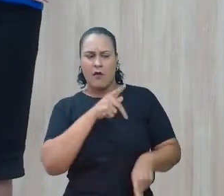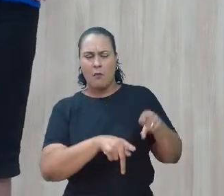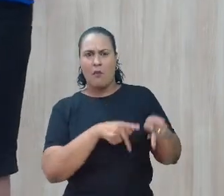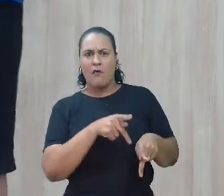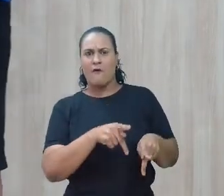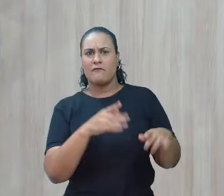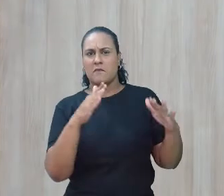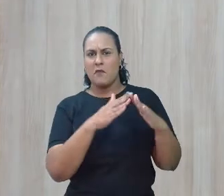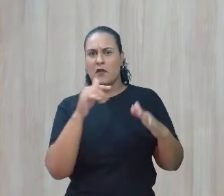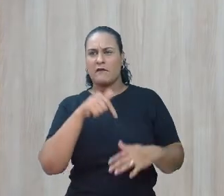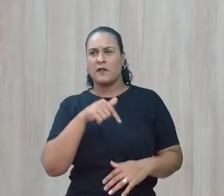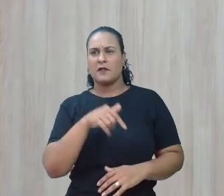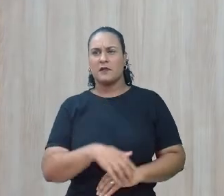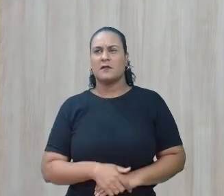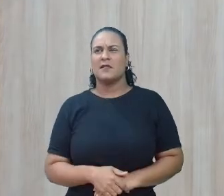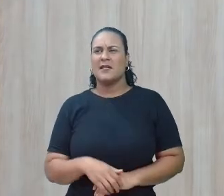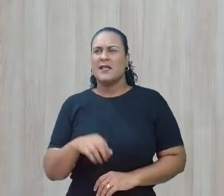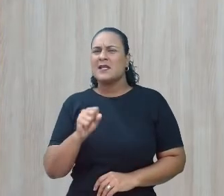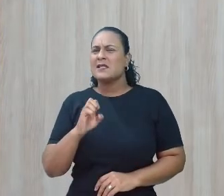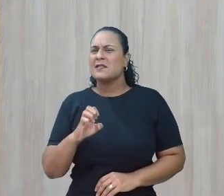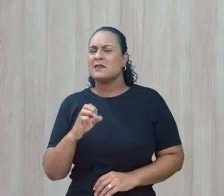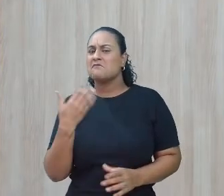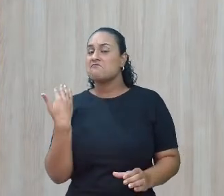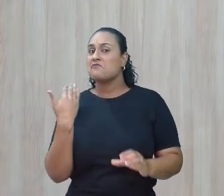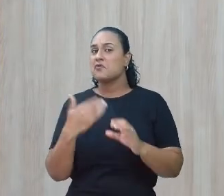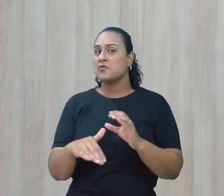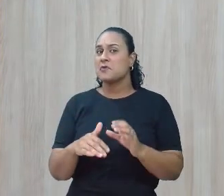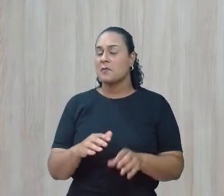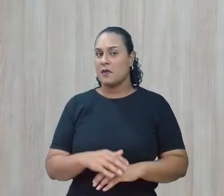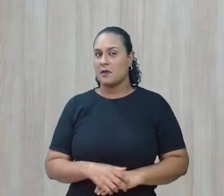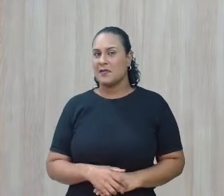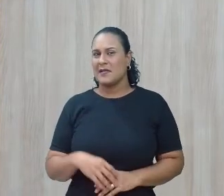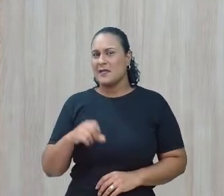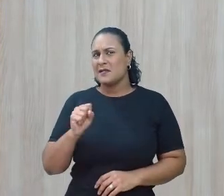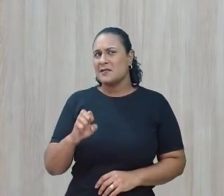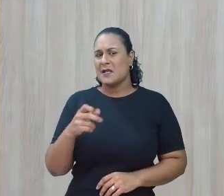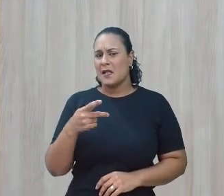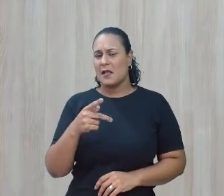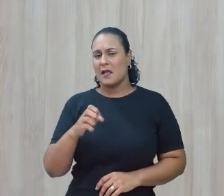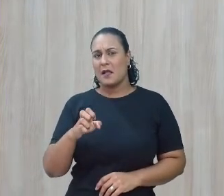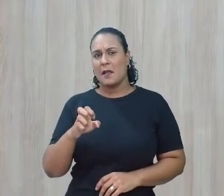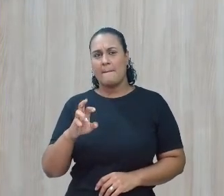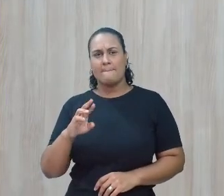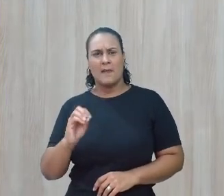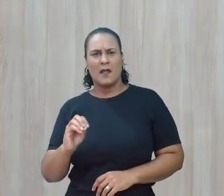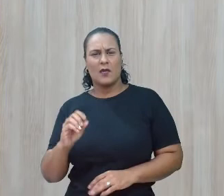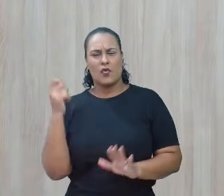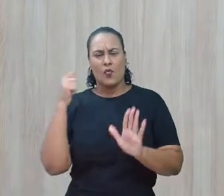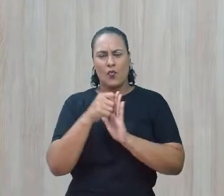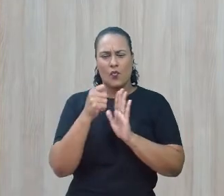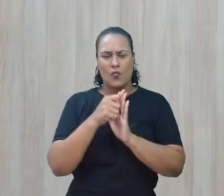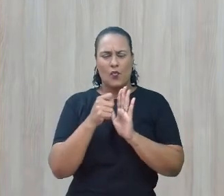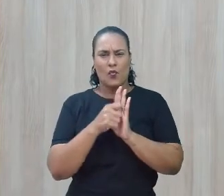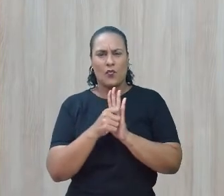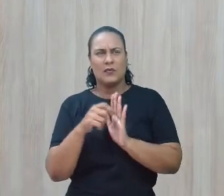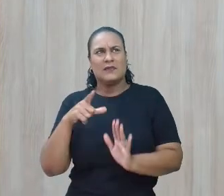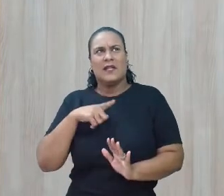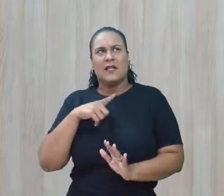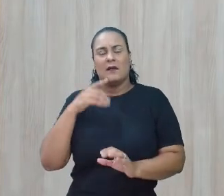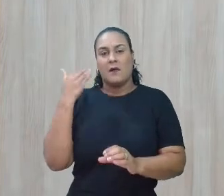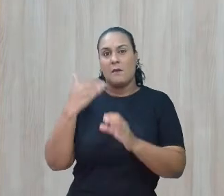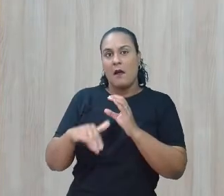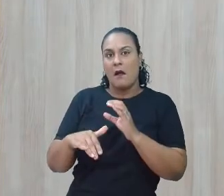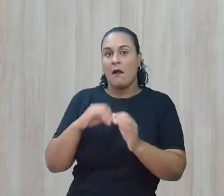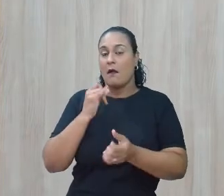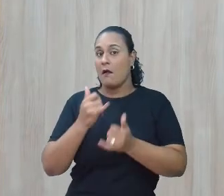Mas, e se a Carta de Caminha fosse um e-mail? Se Caminha chegasse por aqui agora, quando já tem internet, já tem e-mail,